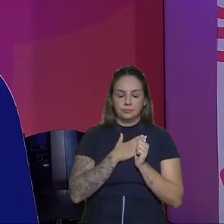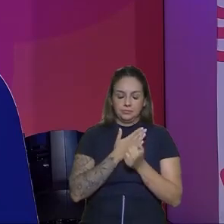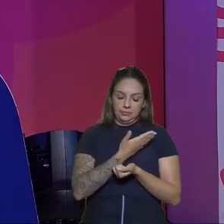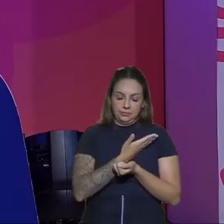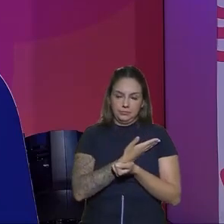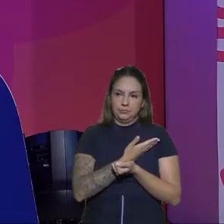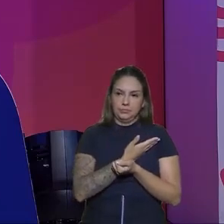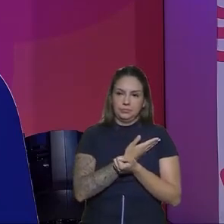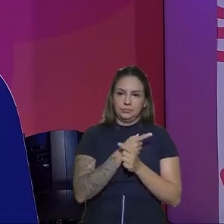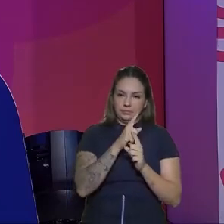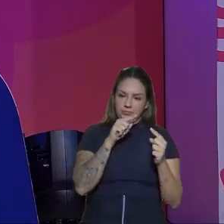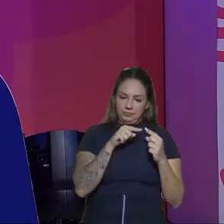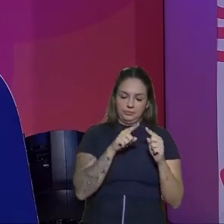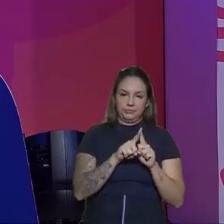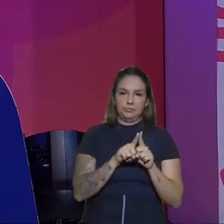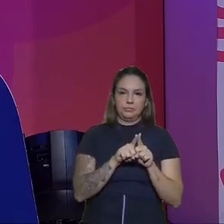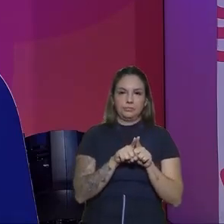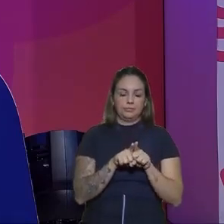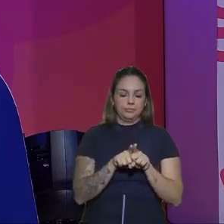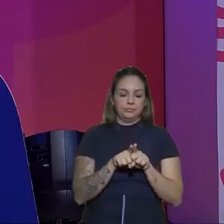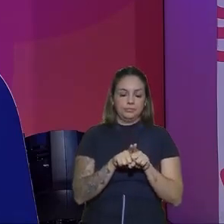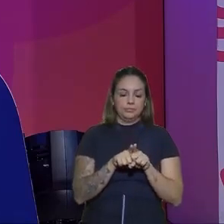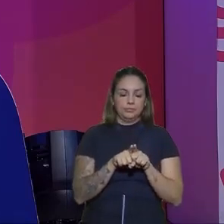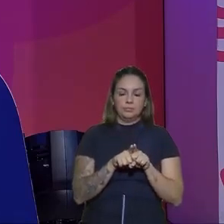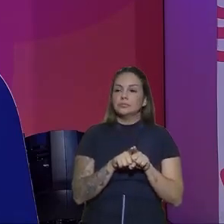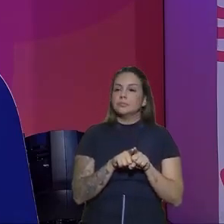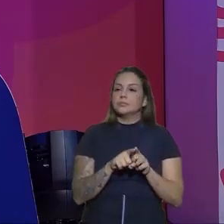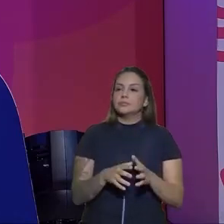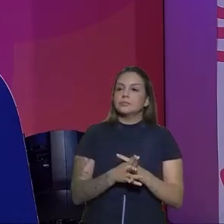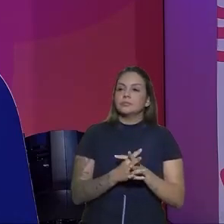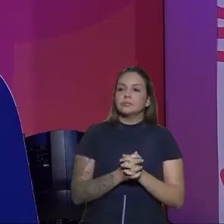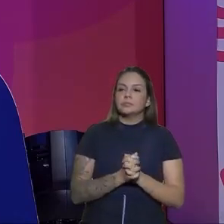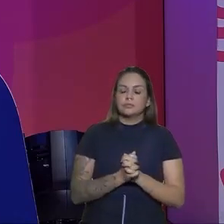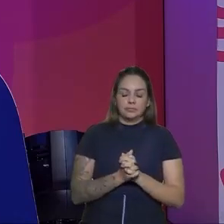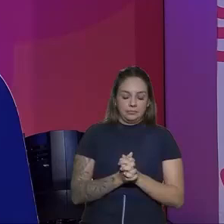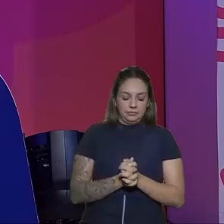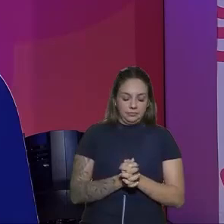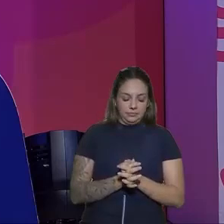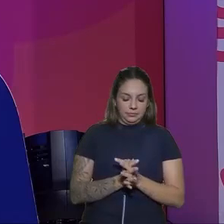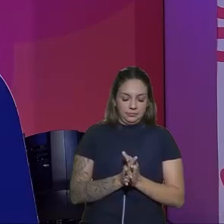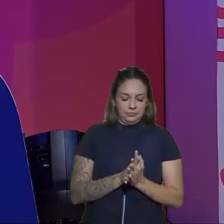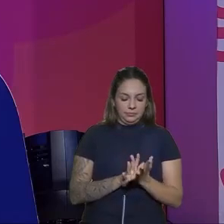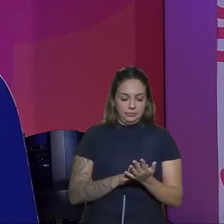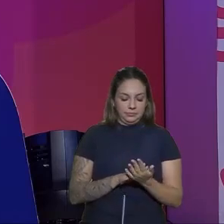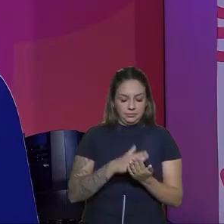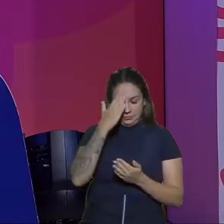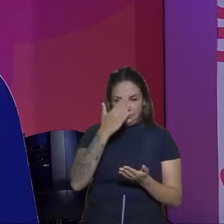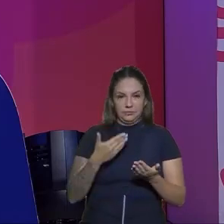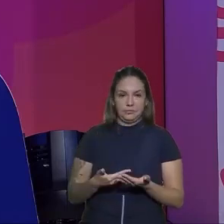entre amigos. O Ricardo também, essa conexão imediata que a gente teve, né, um com o outro. E muito obrigado